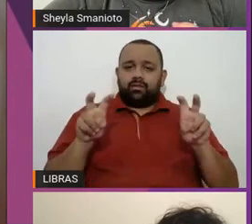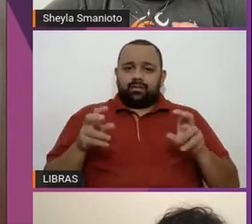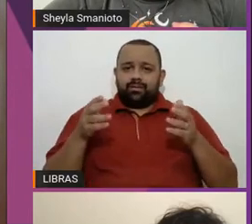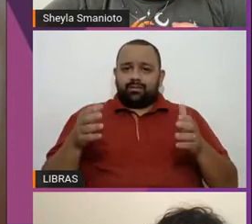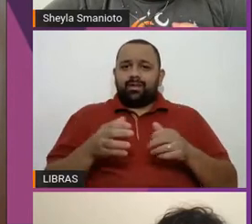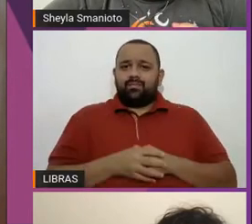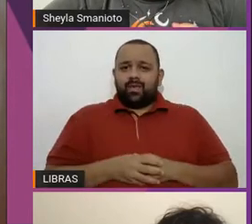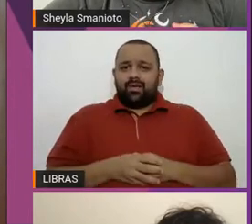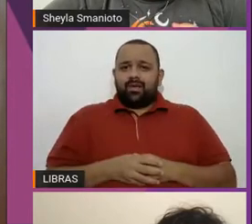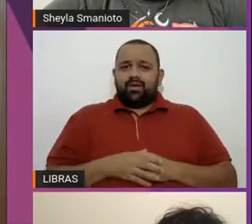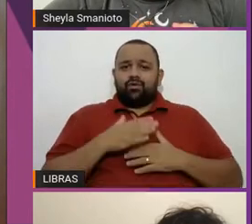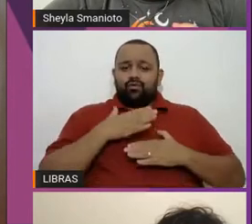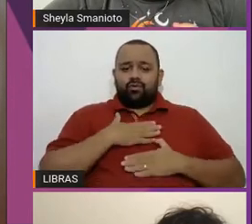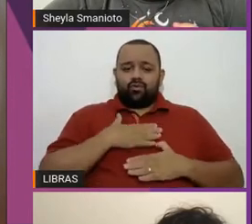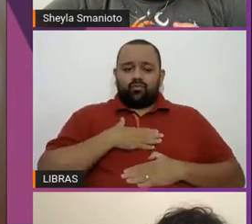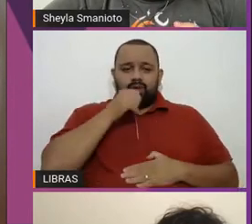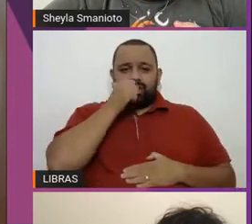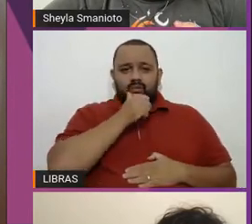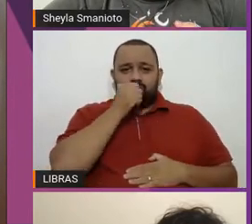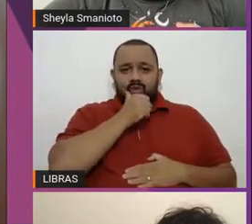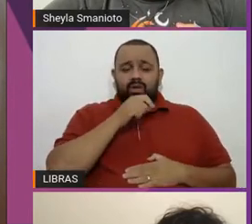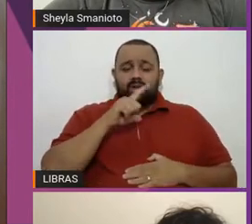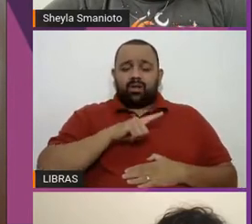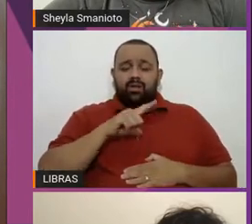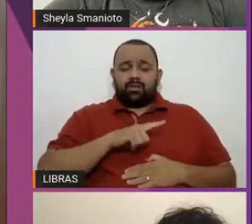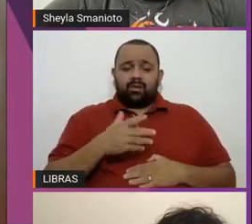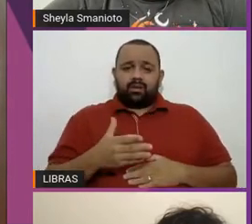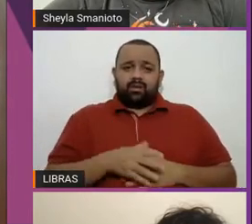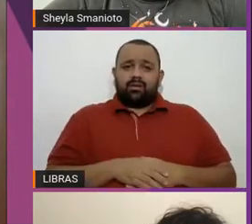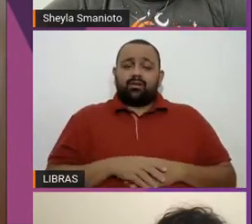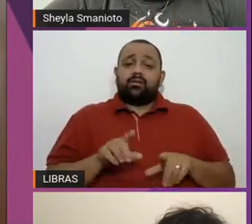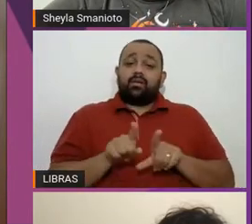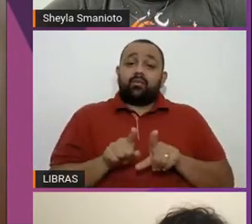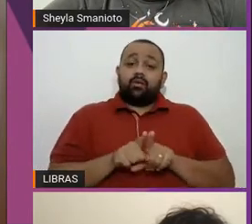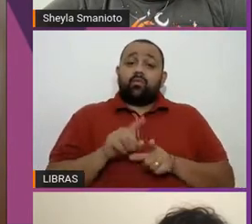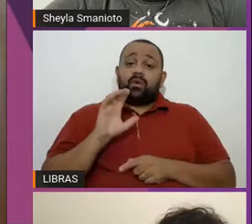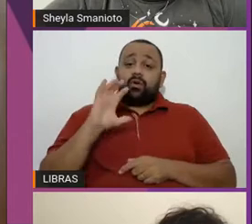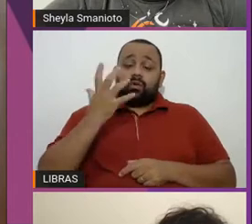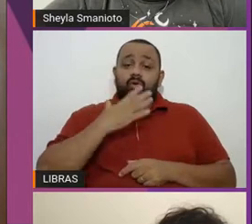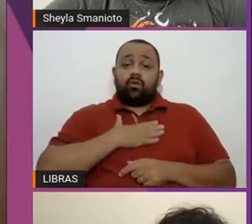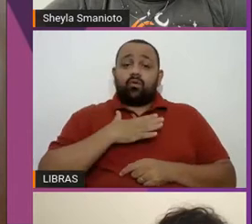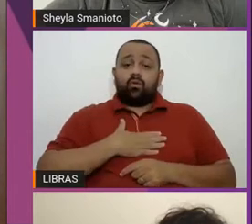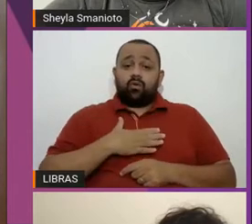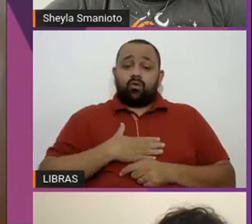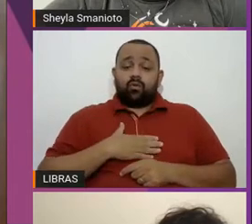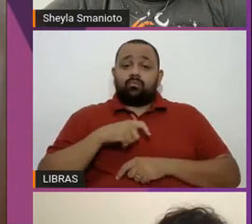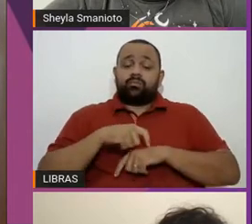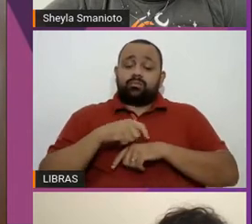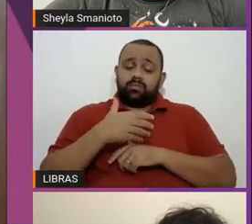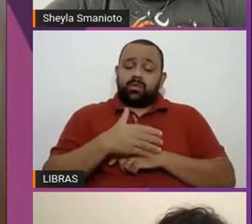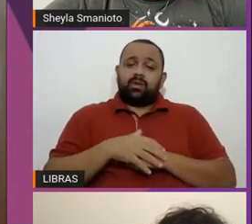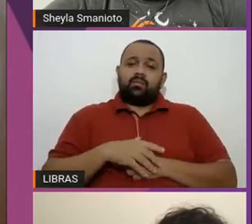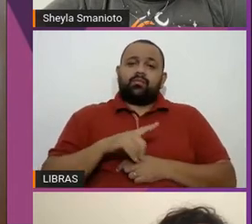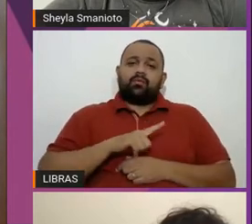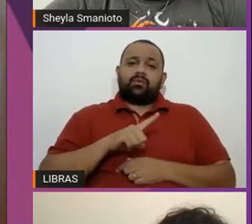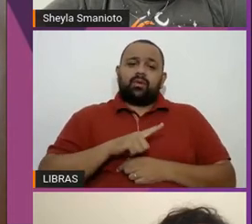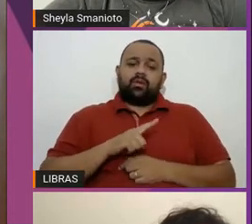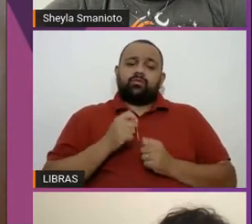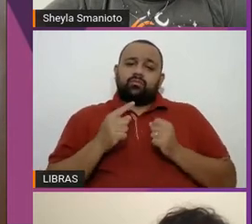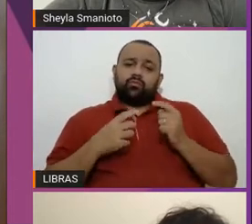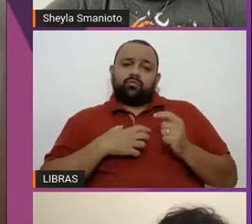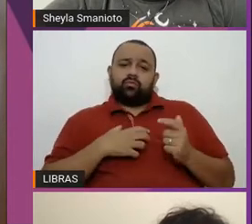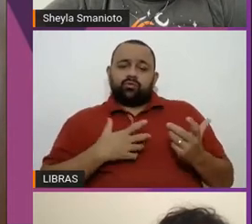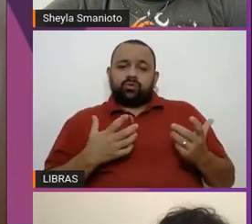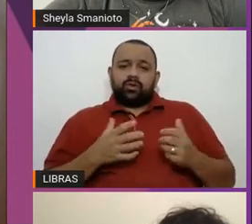nossas o corpo da mulher é um tempo né Só acontece a esse corpo é um tempo para vocês três de alguma maneira